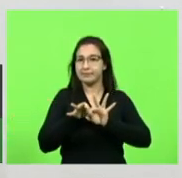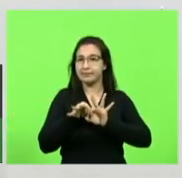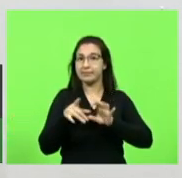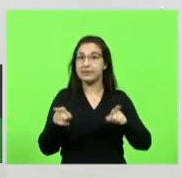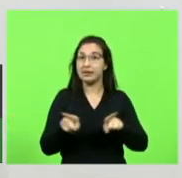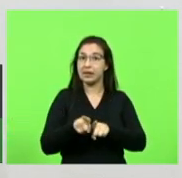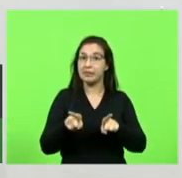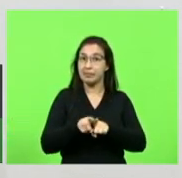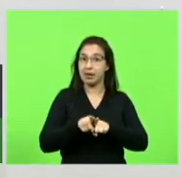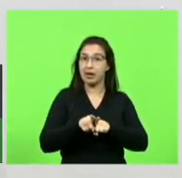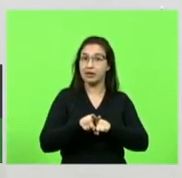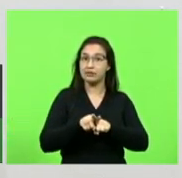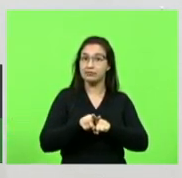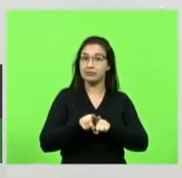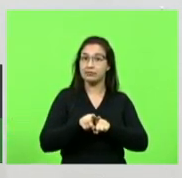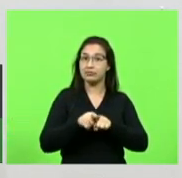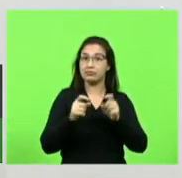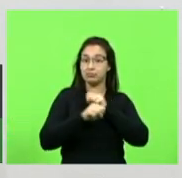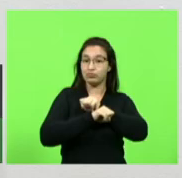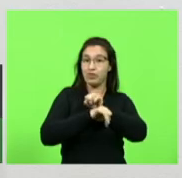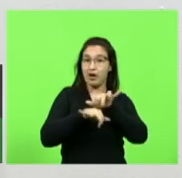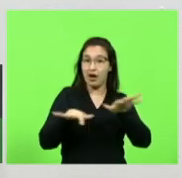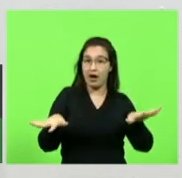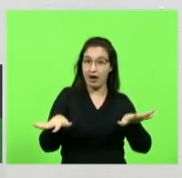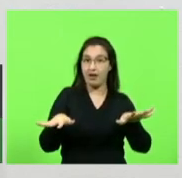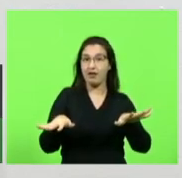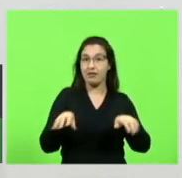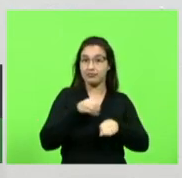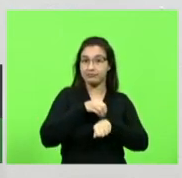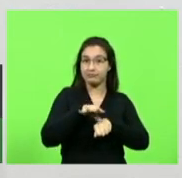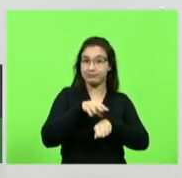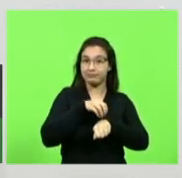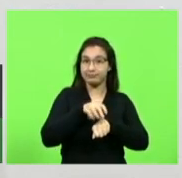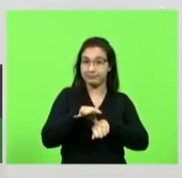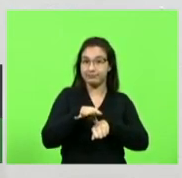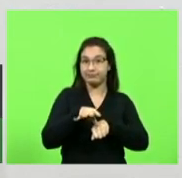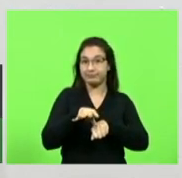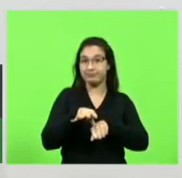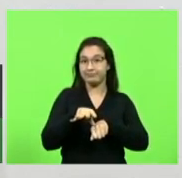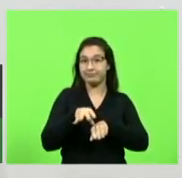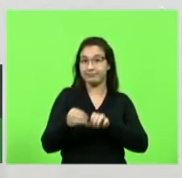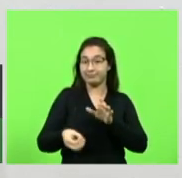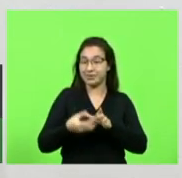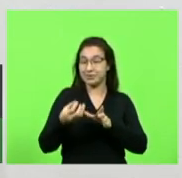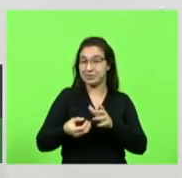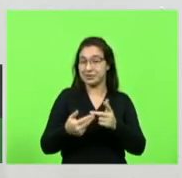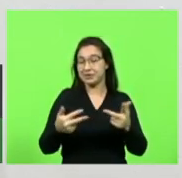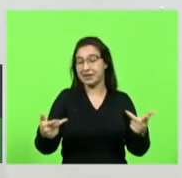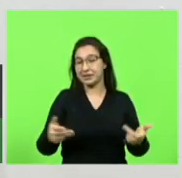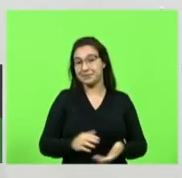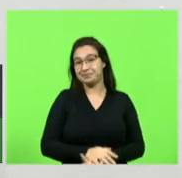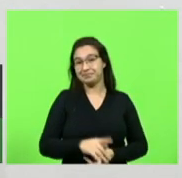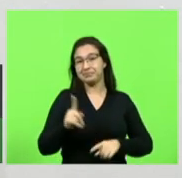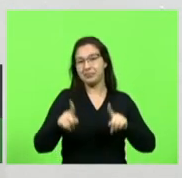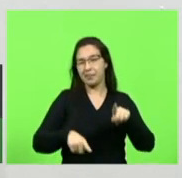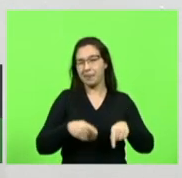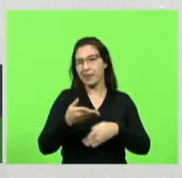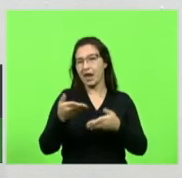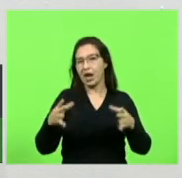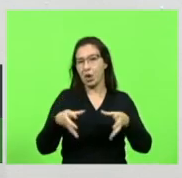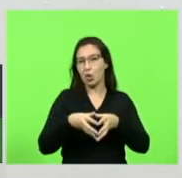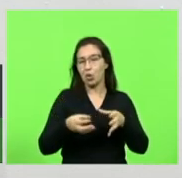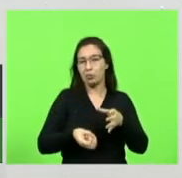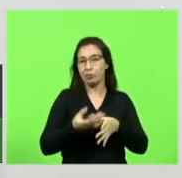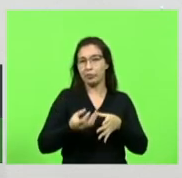produtos. A Vindima de Altitude é um evento organizado pela Associação Catarinense de Produtores de Vinhos Finos